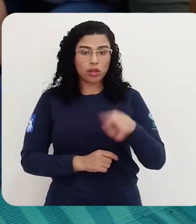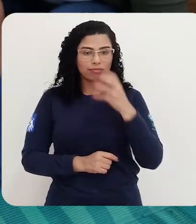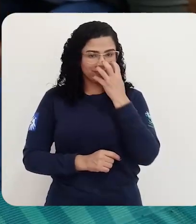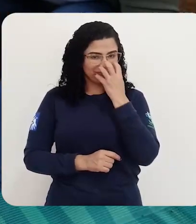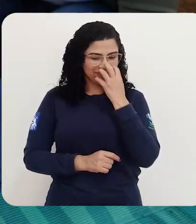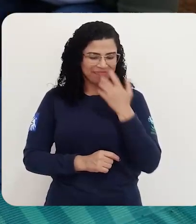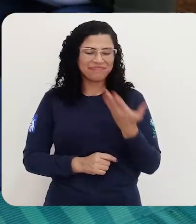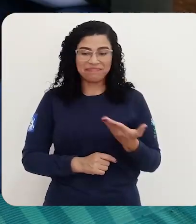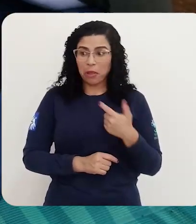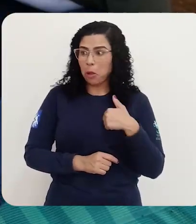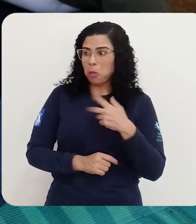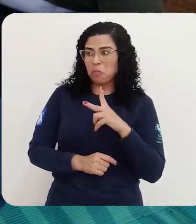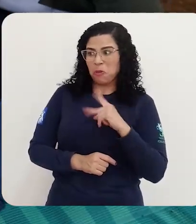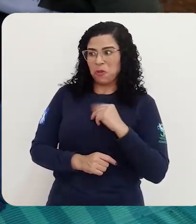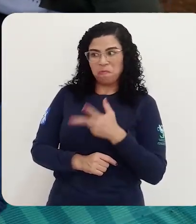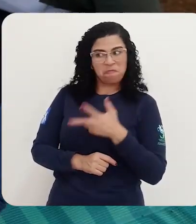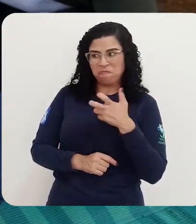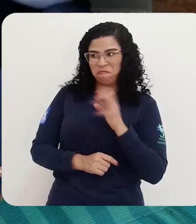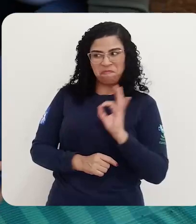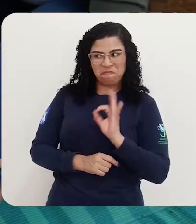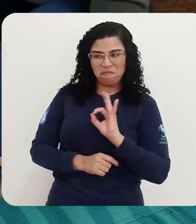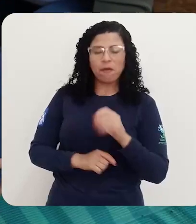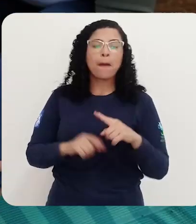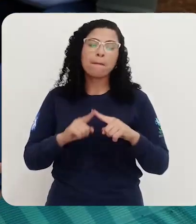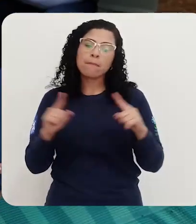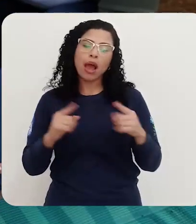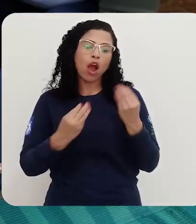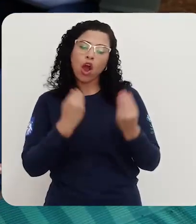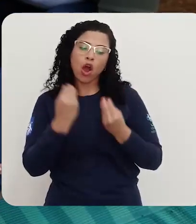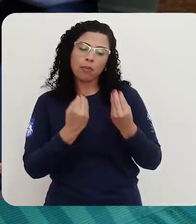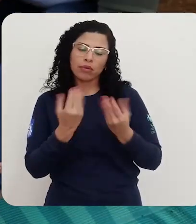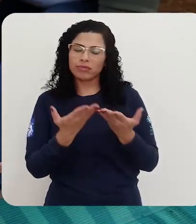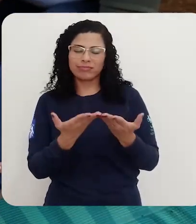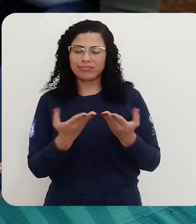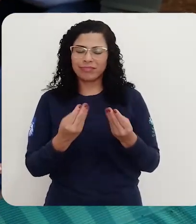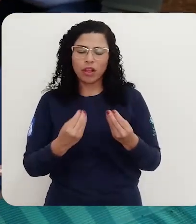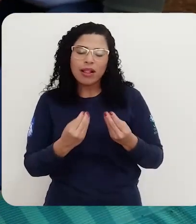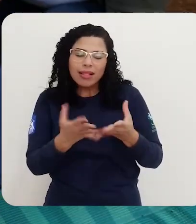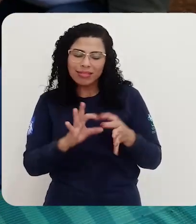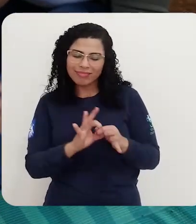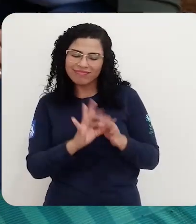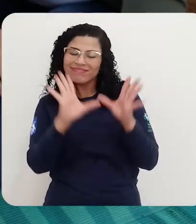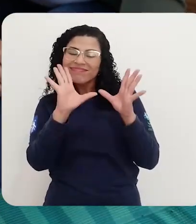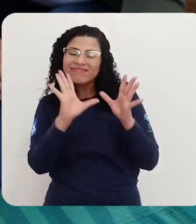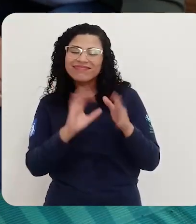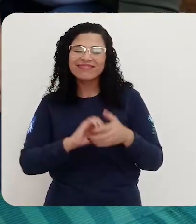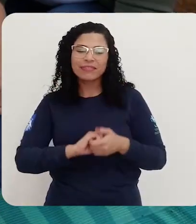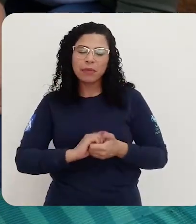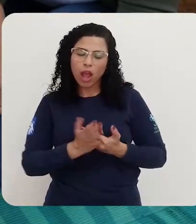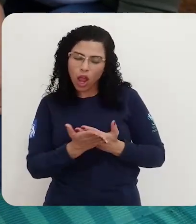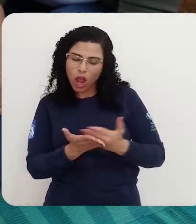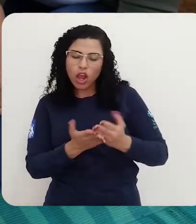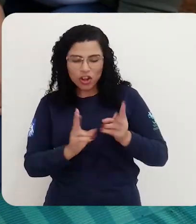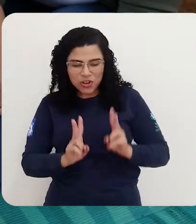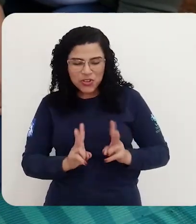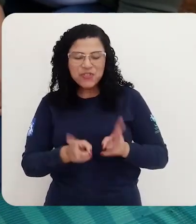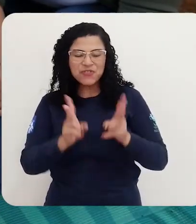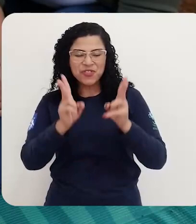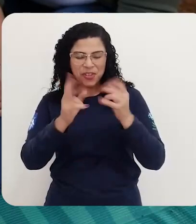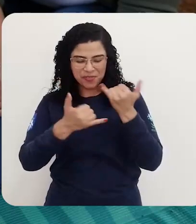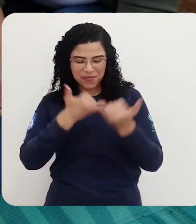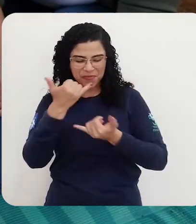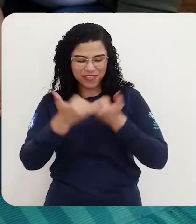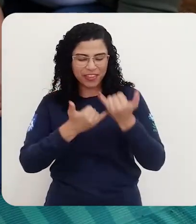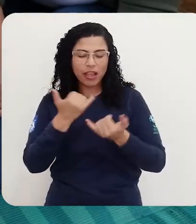reparei. Vamos lá. Mas como você não reparou e continuou deixando, eu